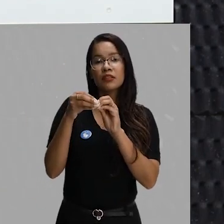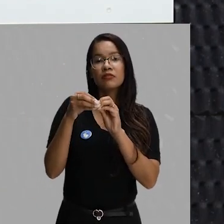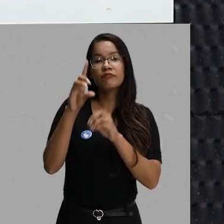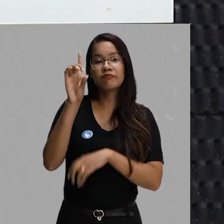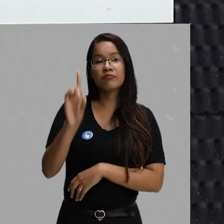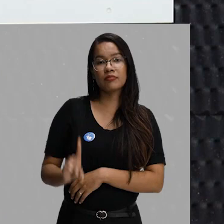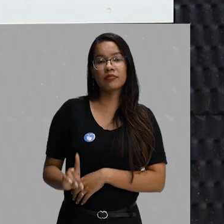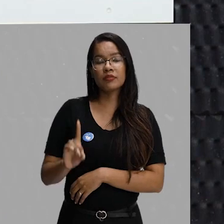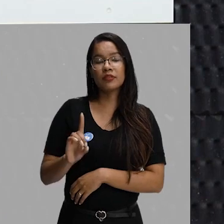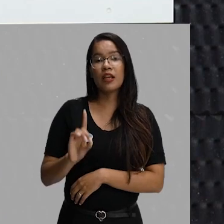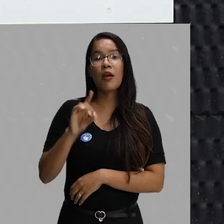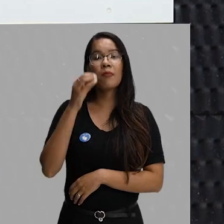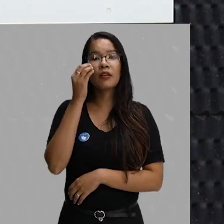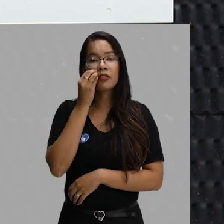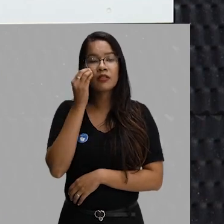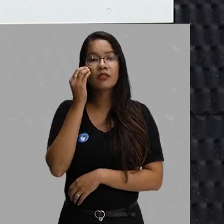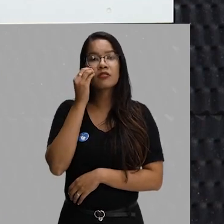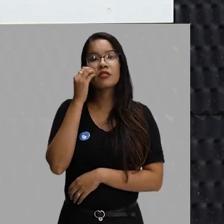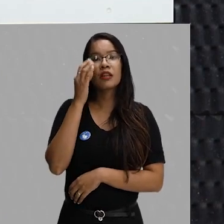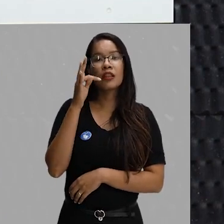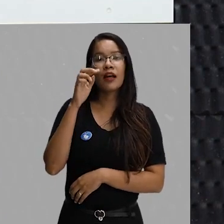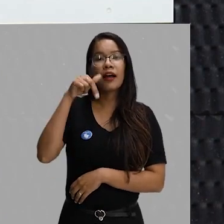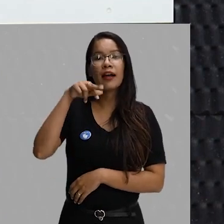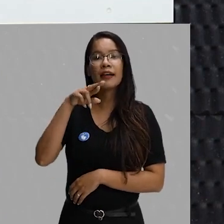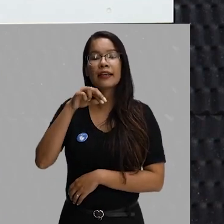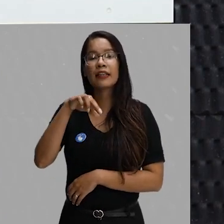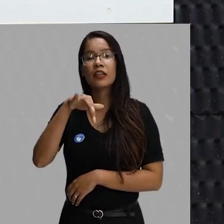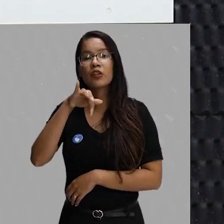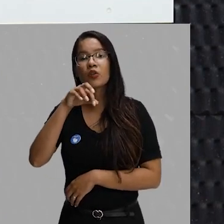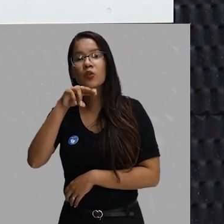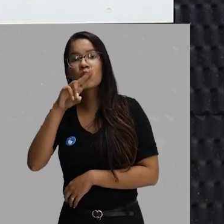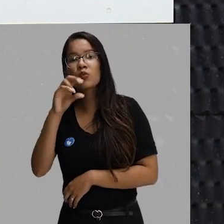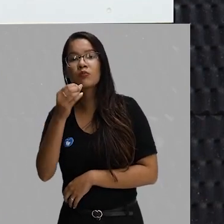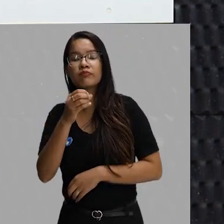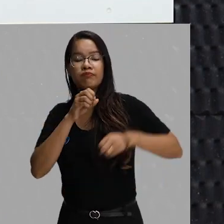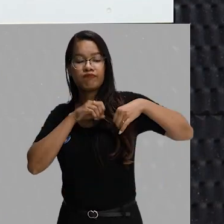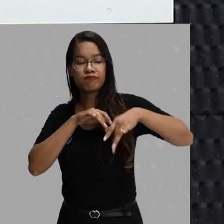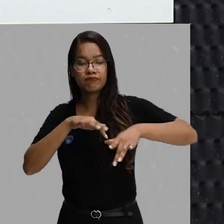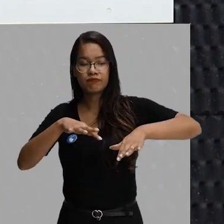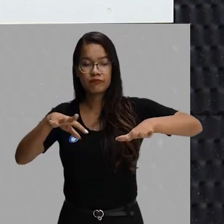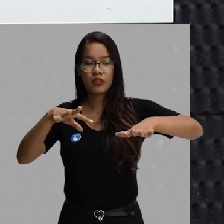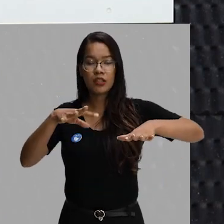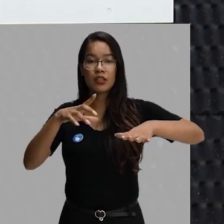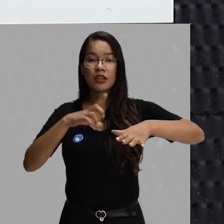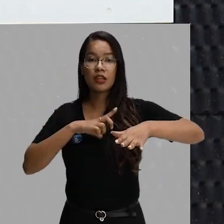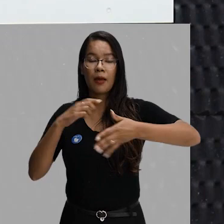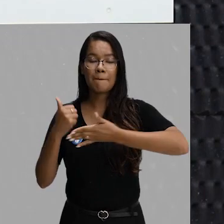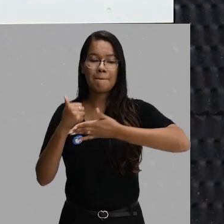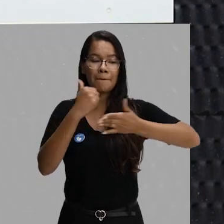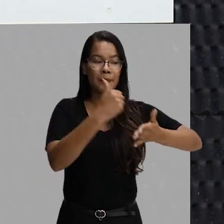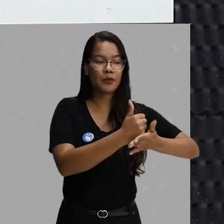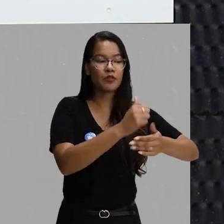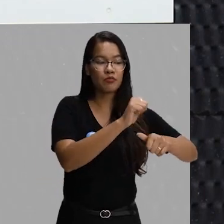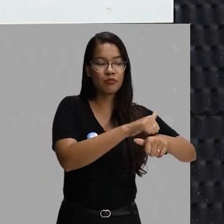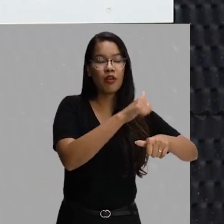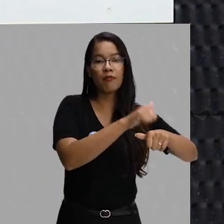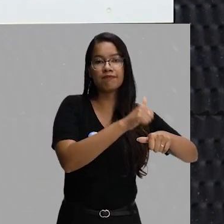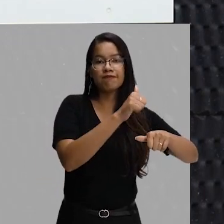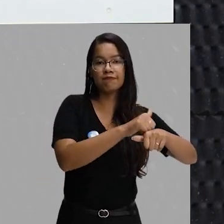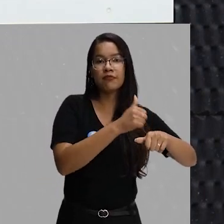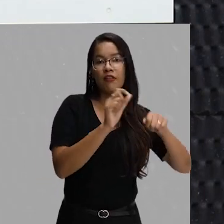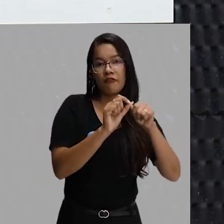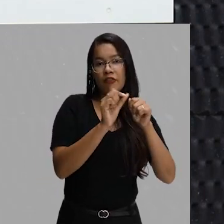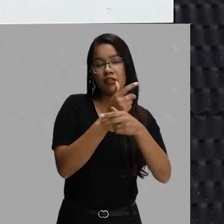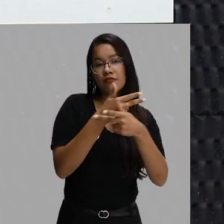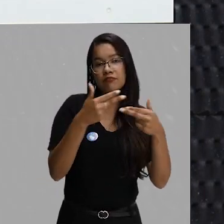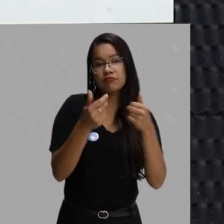o Soberbo, que é uma tentativa do Tarquínio de se popularizar, de ter o apoio dos plebeus. Ele chega a fazer algumas concessões